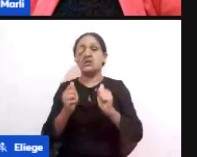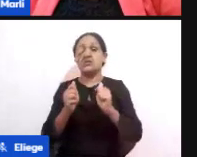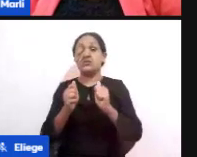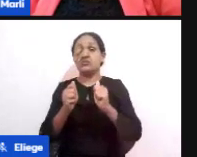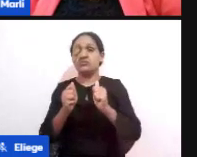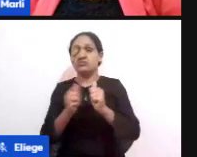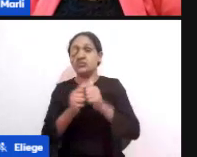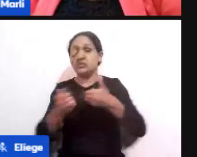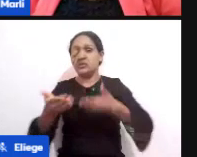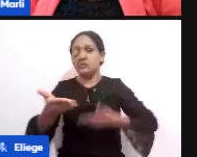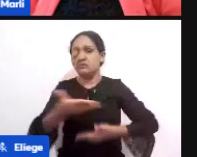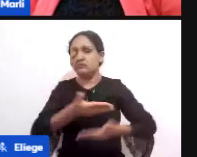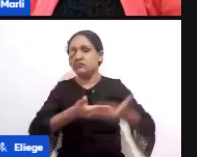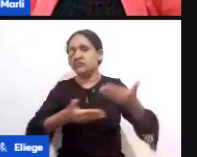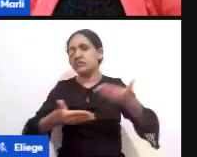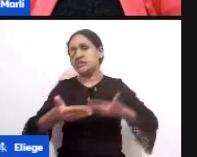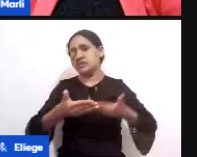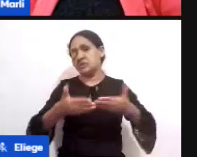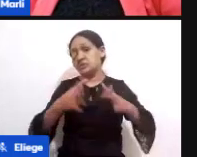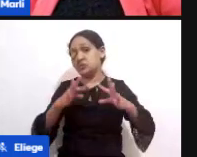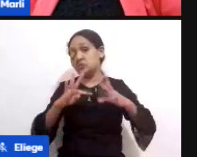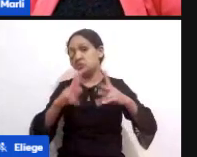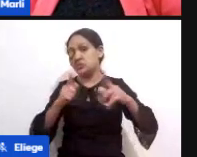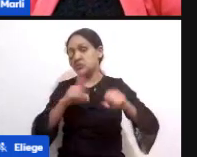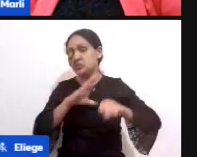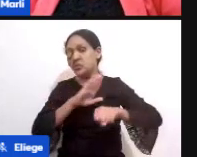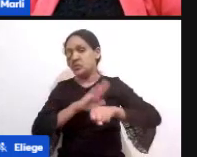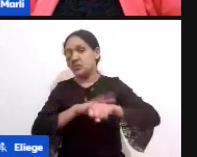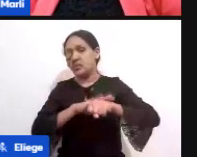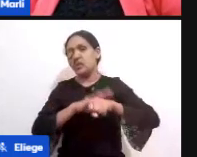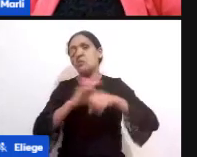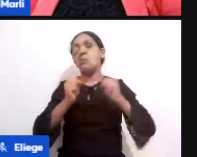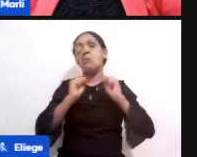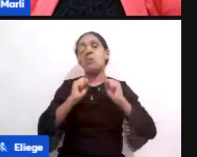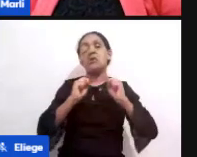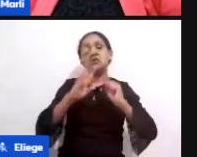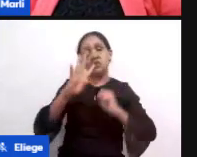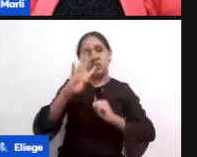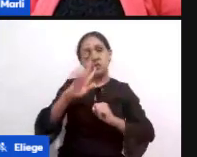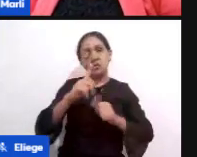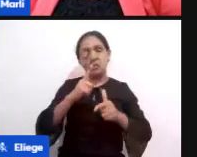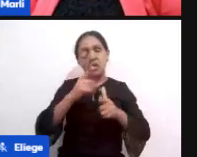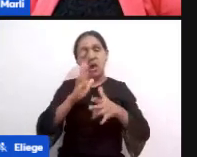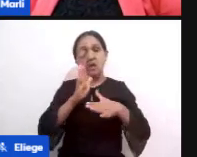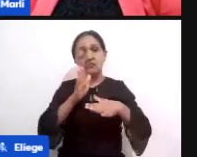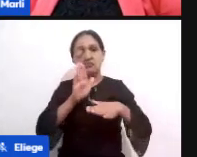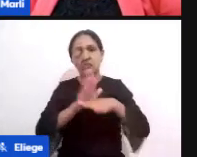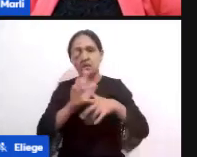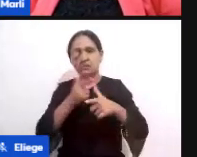na situação. Pode ser um problematizador, provocando as crianças a tomarem